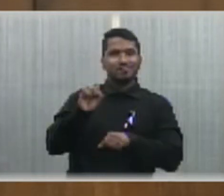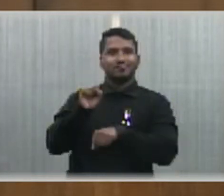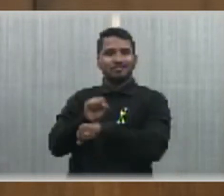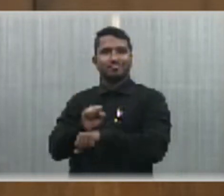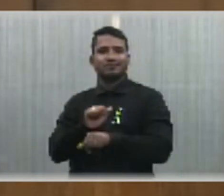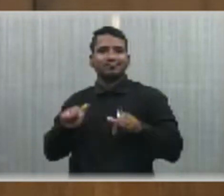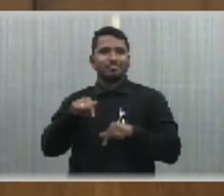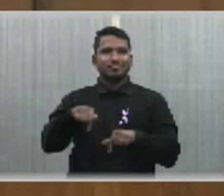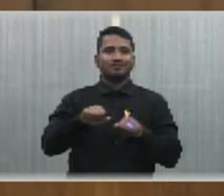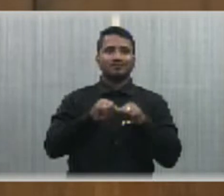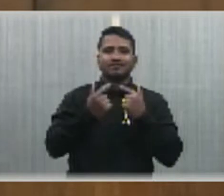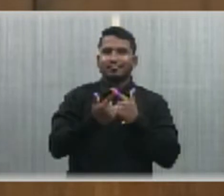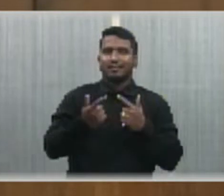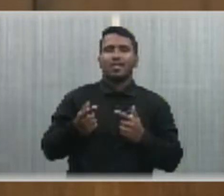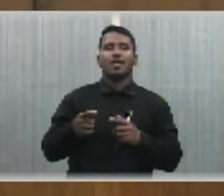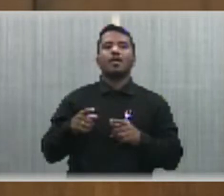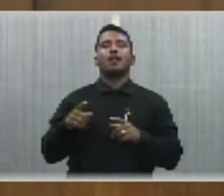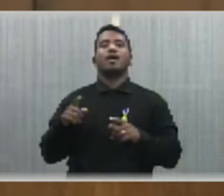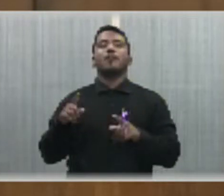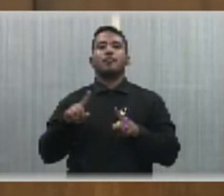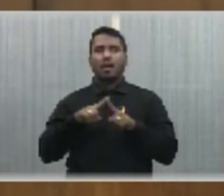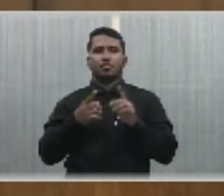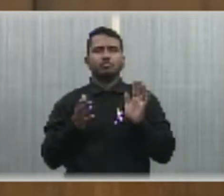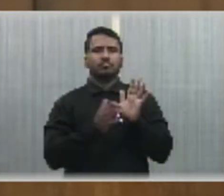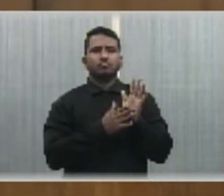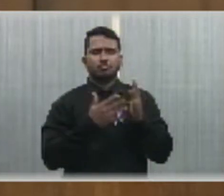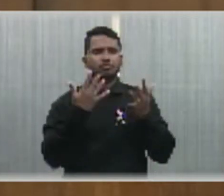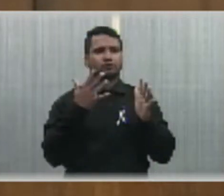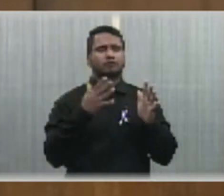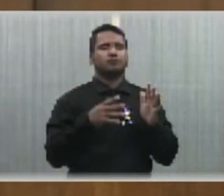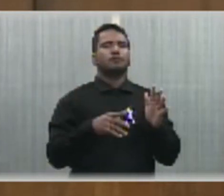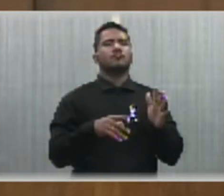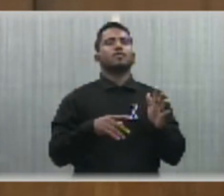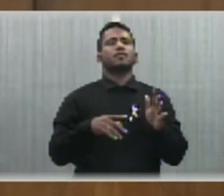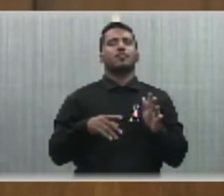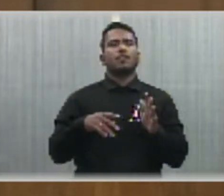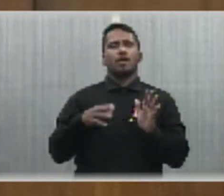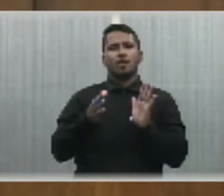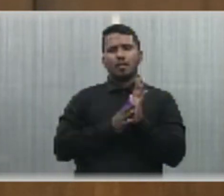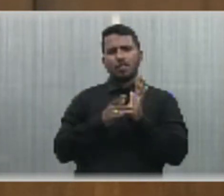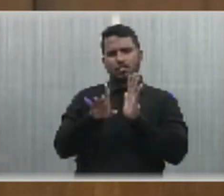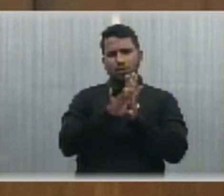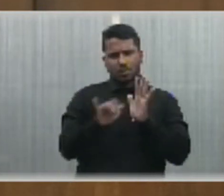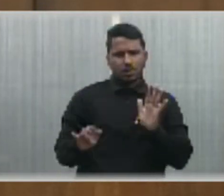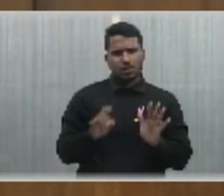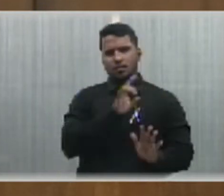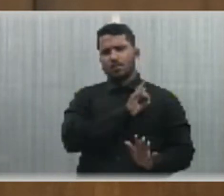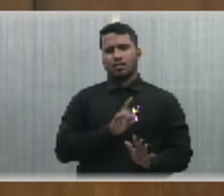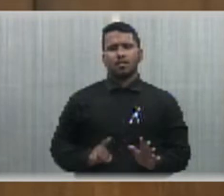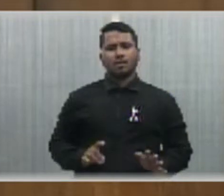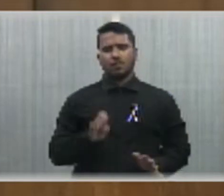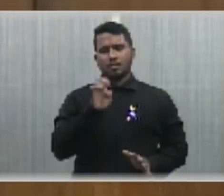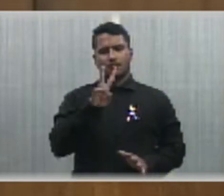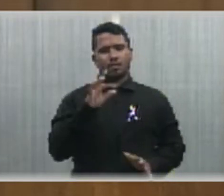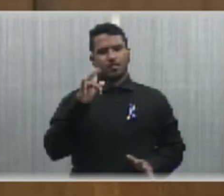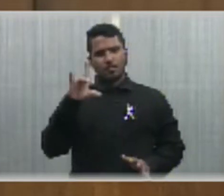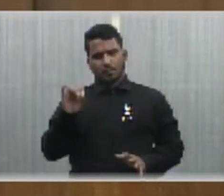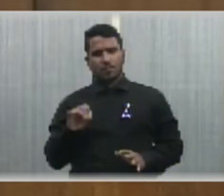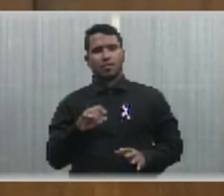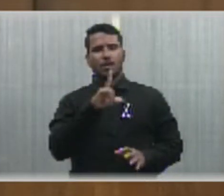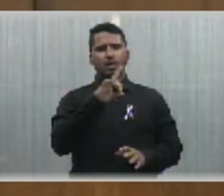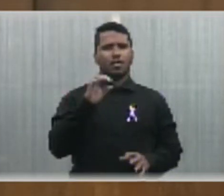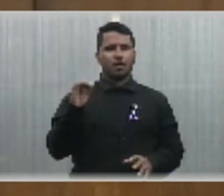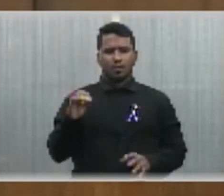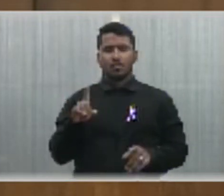Silva parabenizou o relator da proposta de lei de diretriz orçamentária, deputado Evaldo Gomes, bem como o